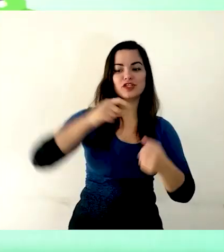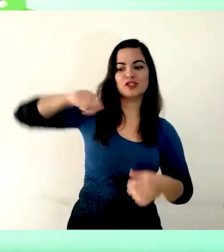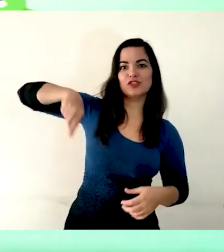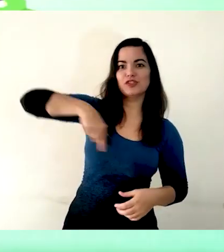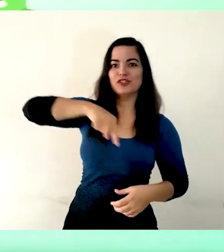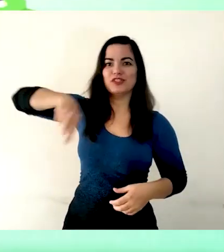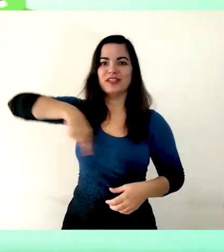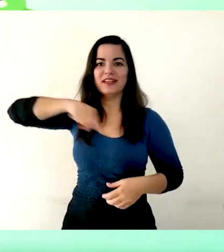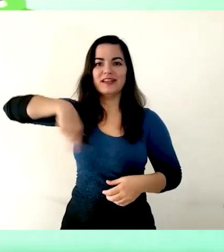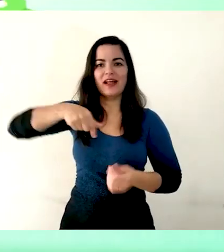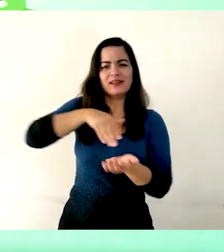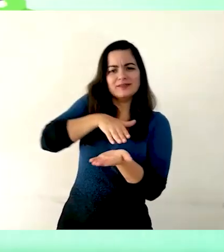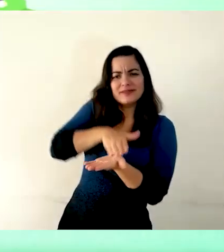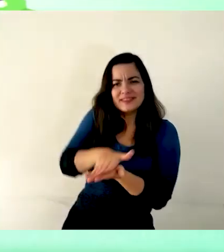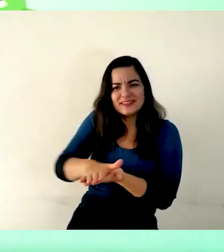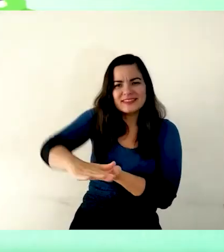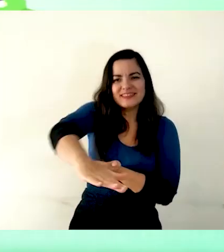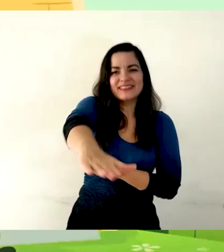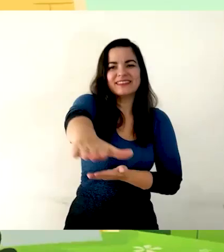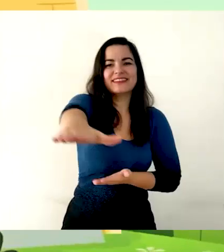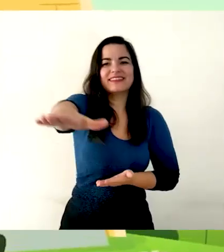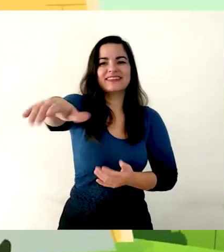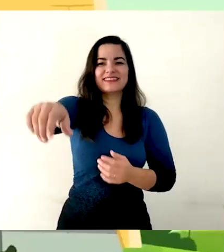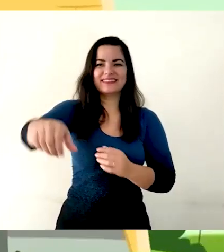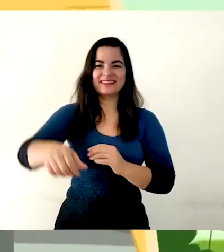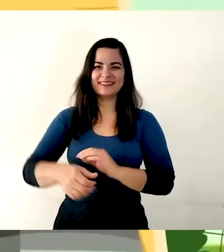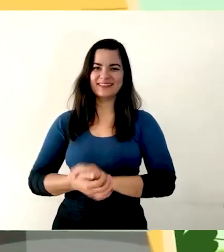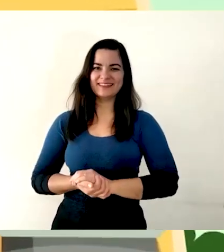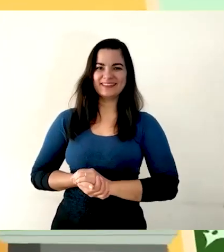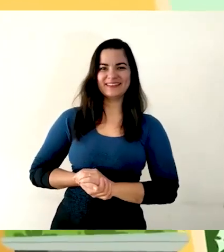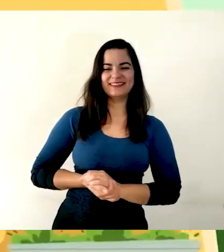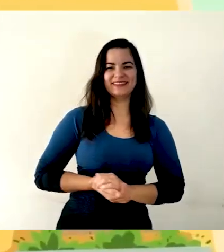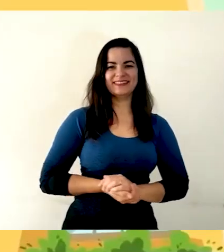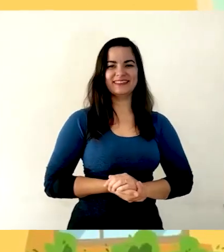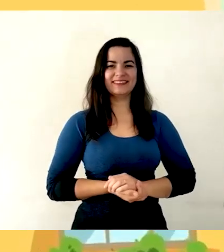Dirigir, rodar e deslizar.